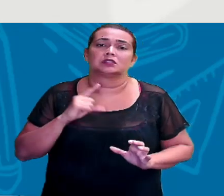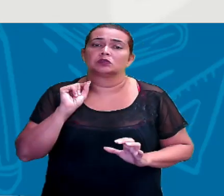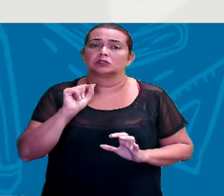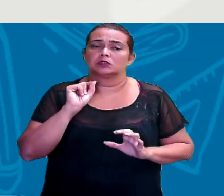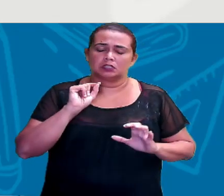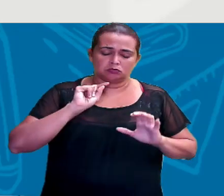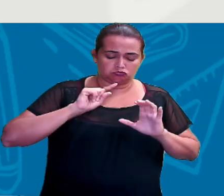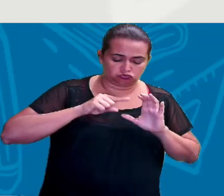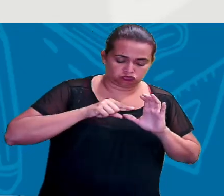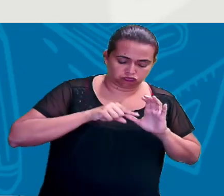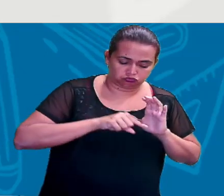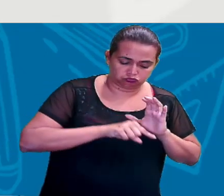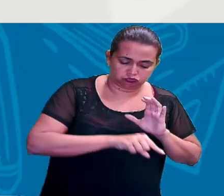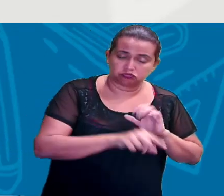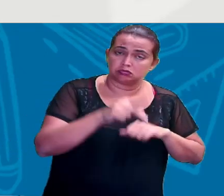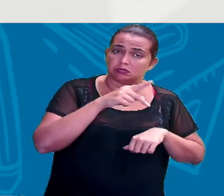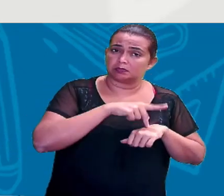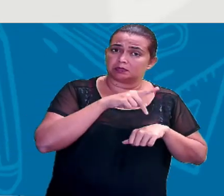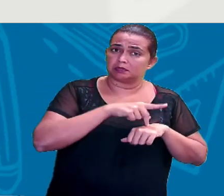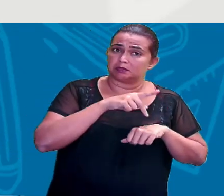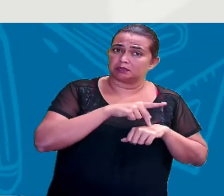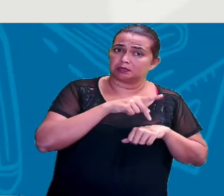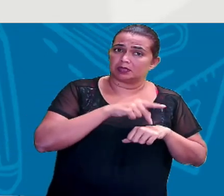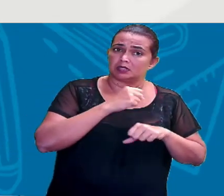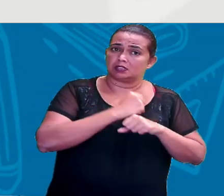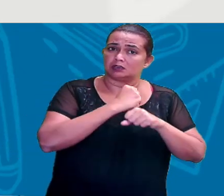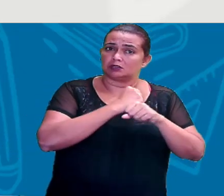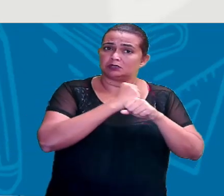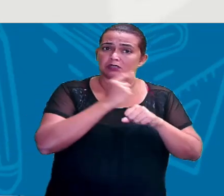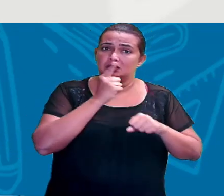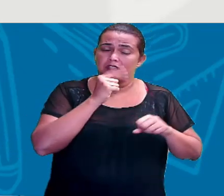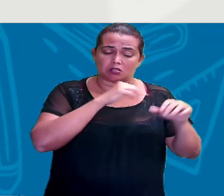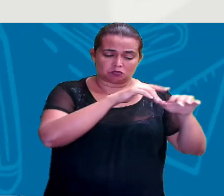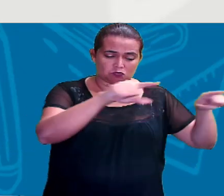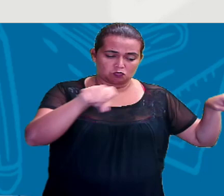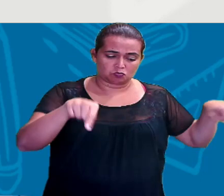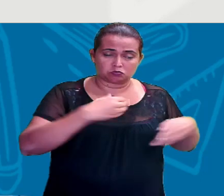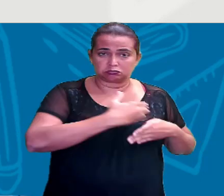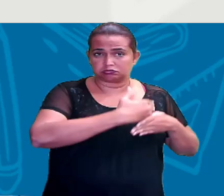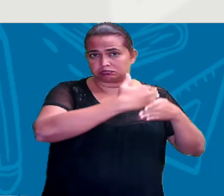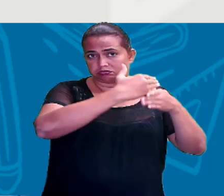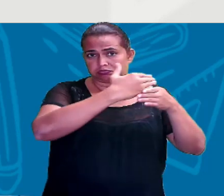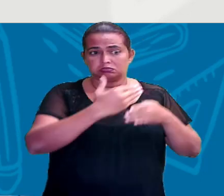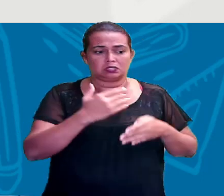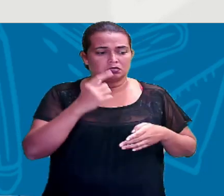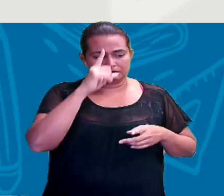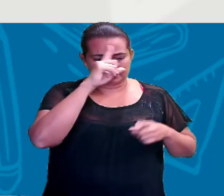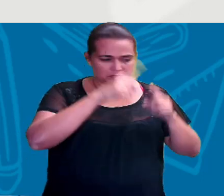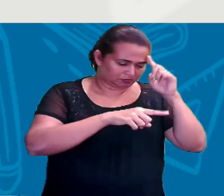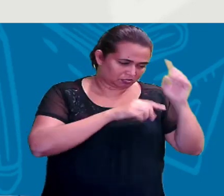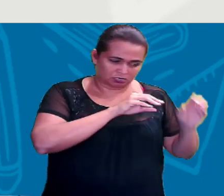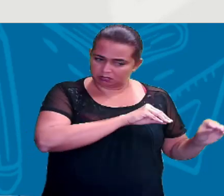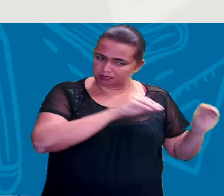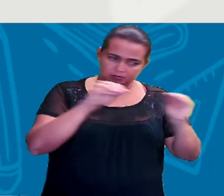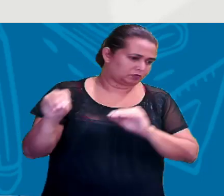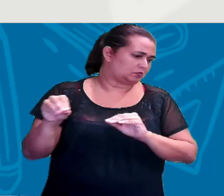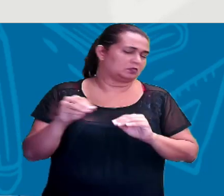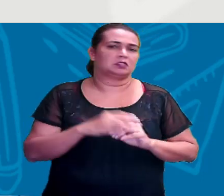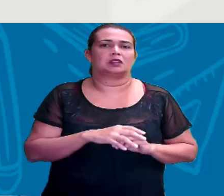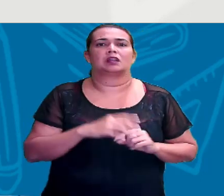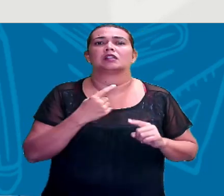mineração, né, construção de barragens que expulsam, né, os moradores para que esses projetos eles possam